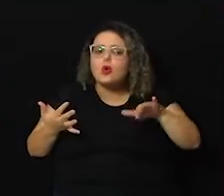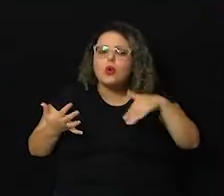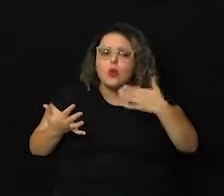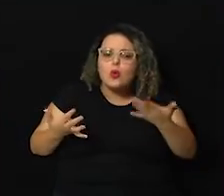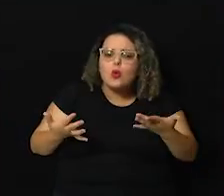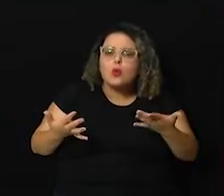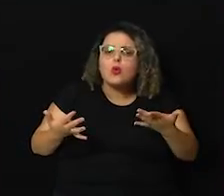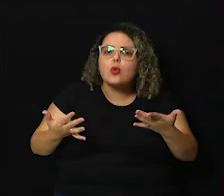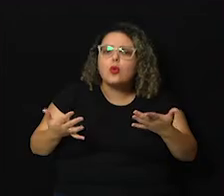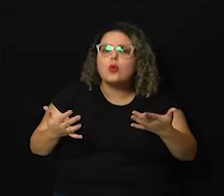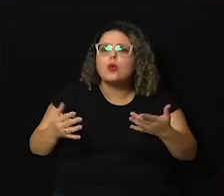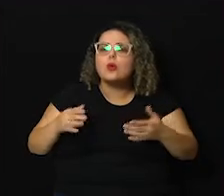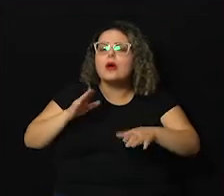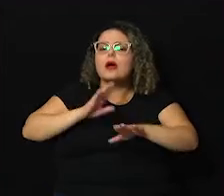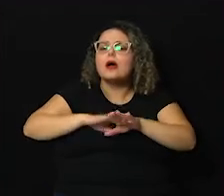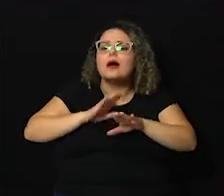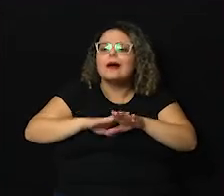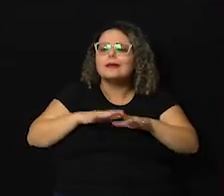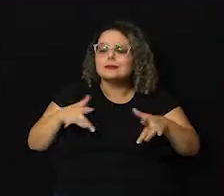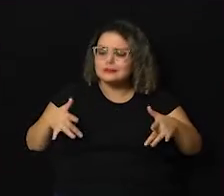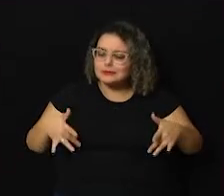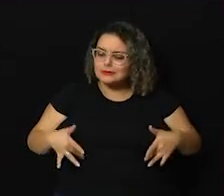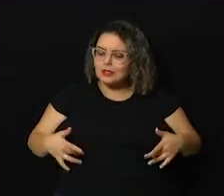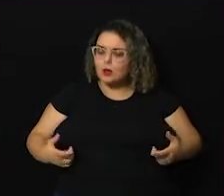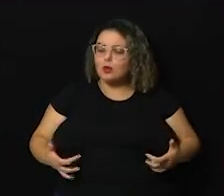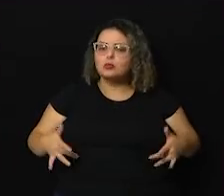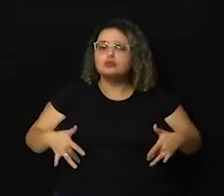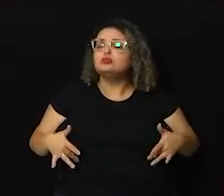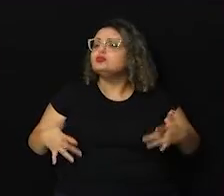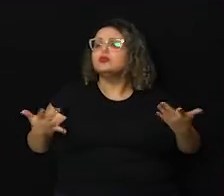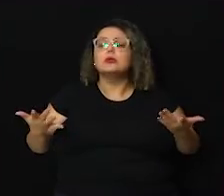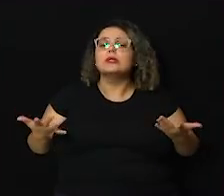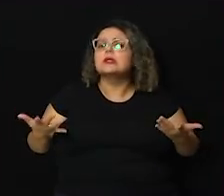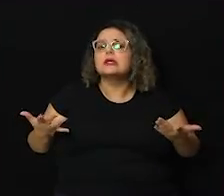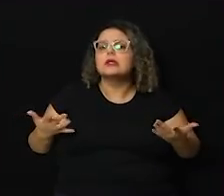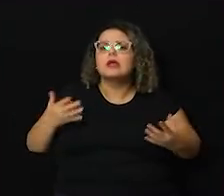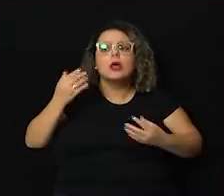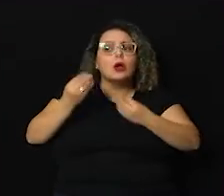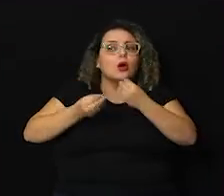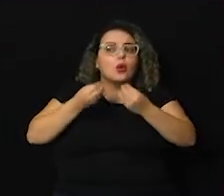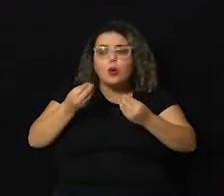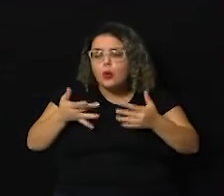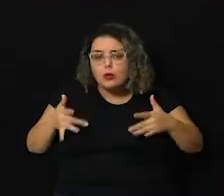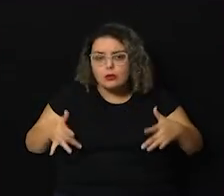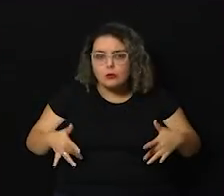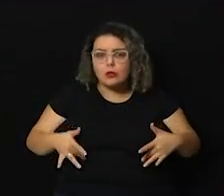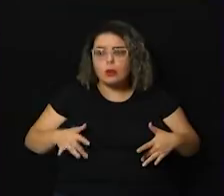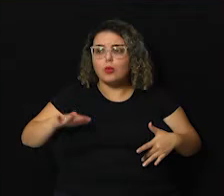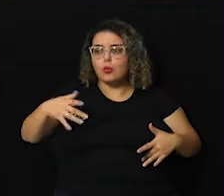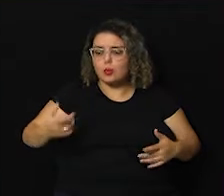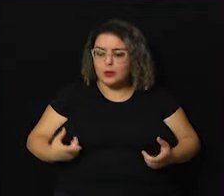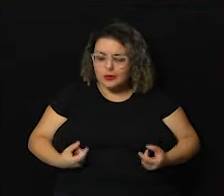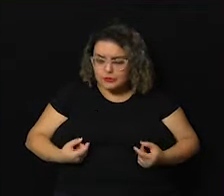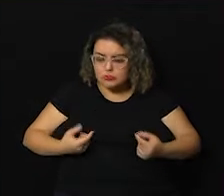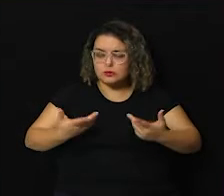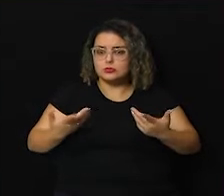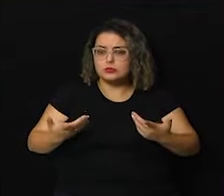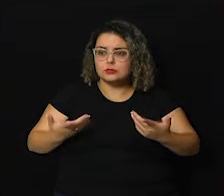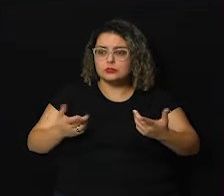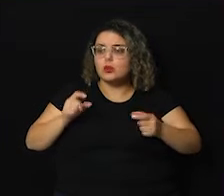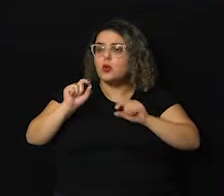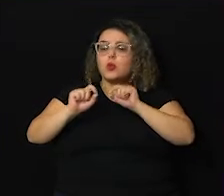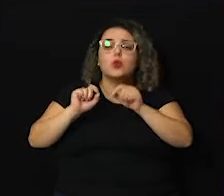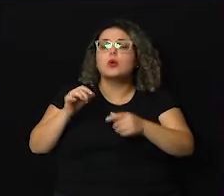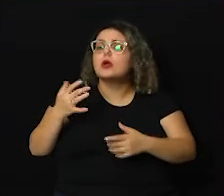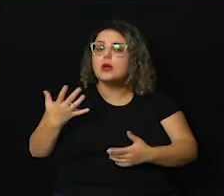é a função do rim no nosso corpo, né? Por que ele é tão importante e como que fica esse órgão quando ele tem essa